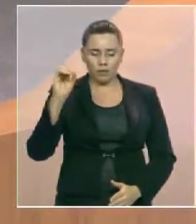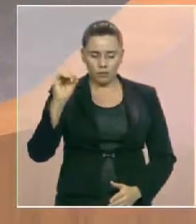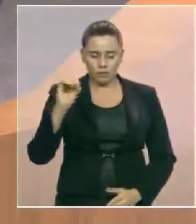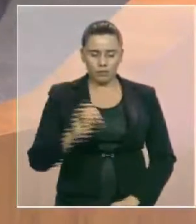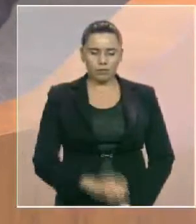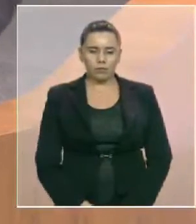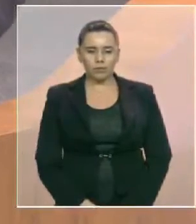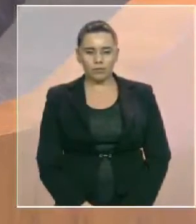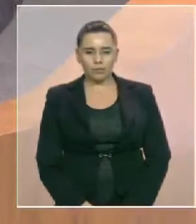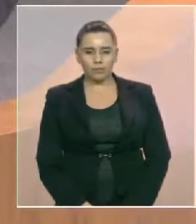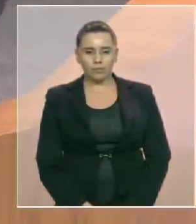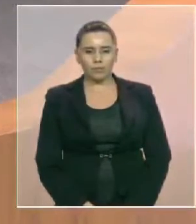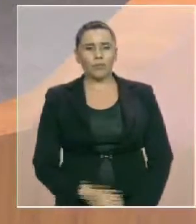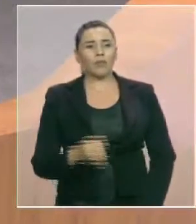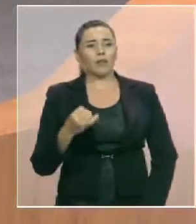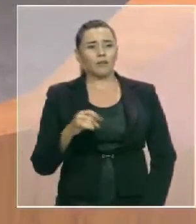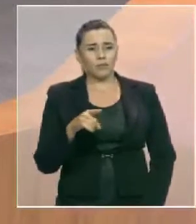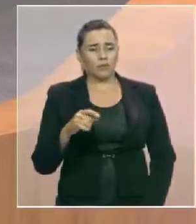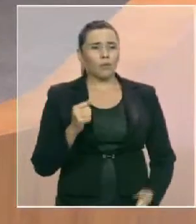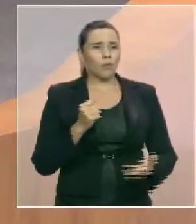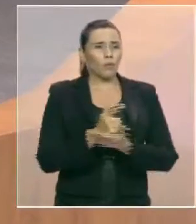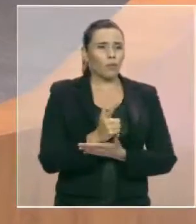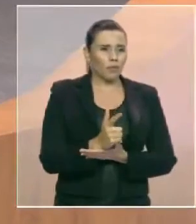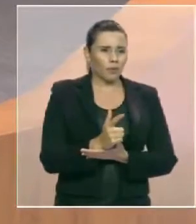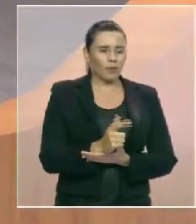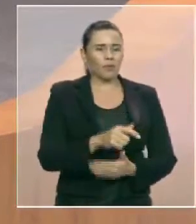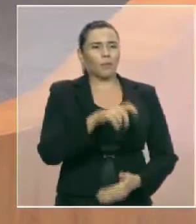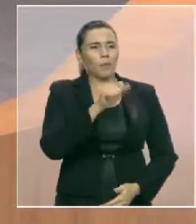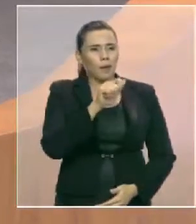apartamento, quando você faz o financiamento, você tem lá